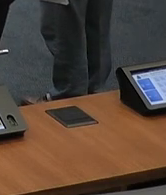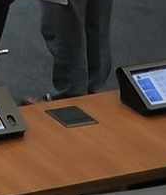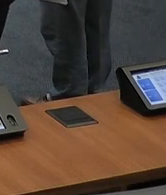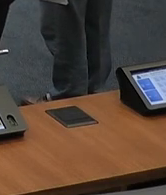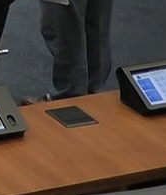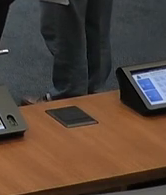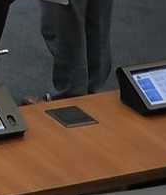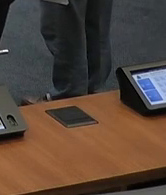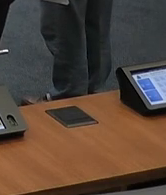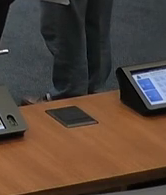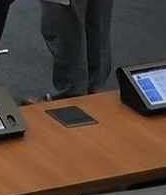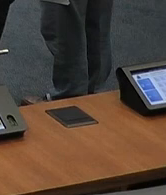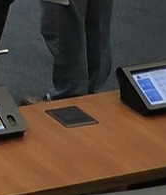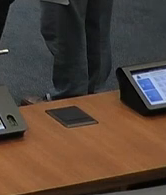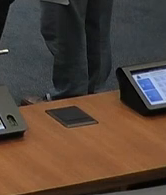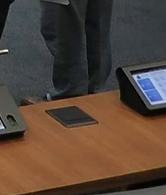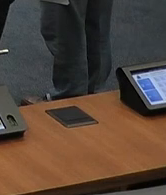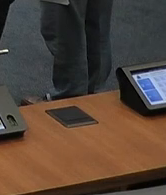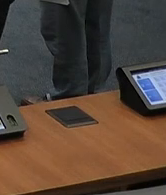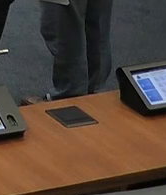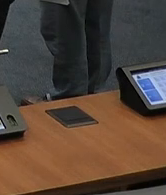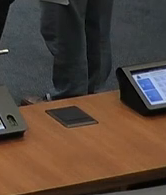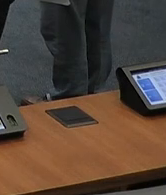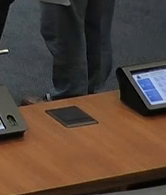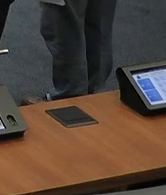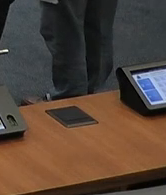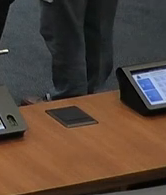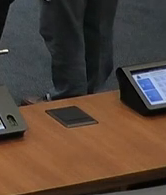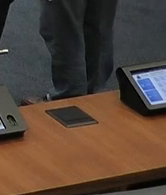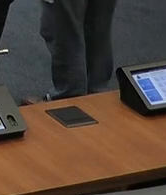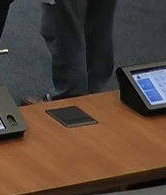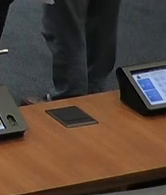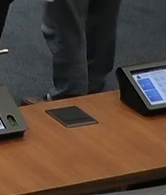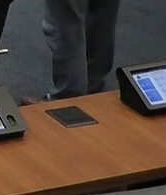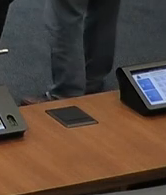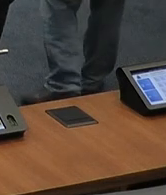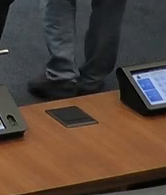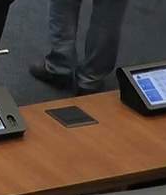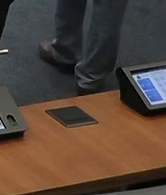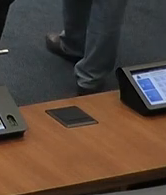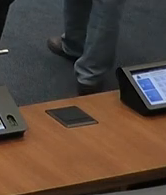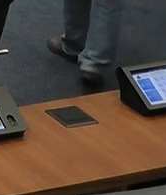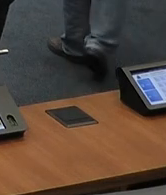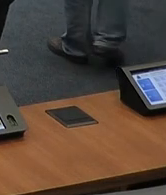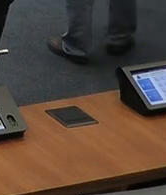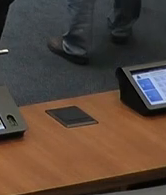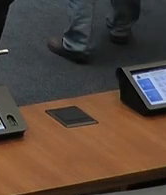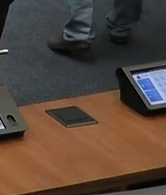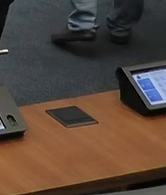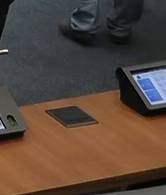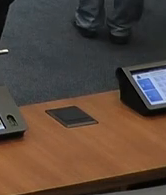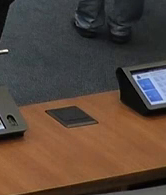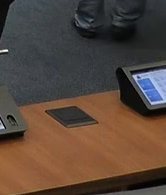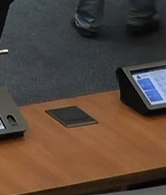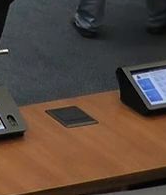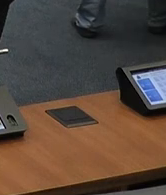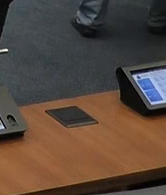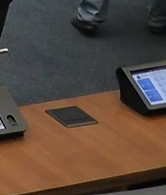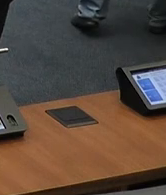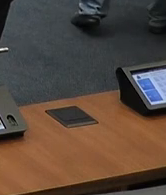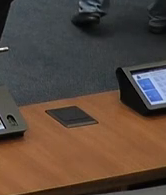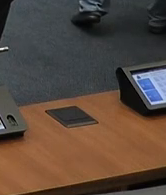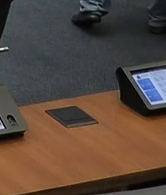22 de autoria Deputado Luiz Paulo que altera a lei complementar 132 de 25 de novembro de 2009